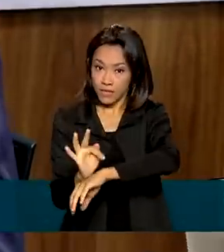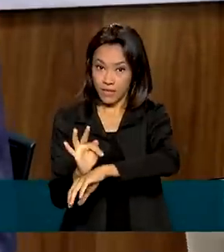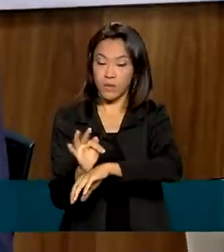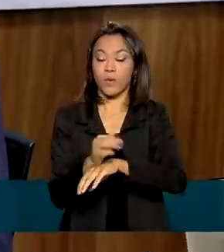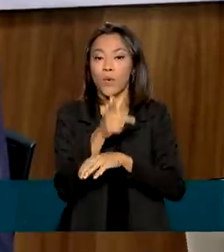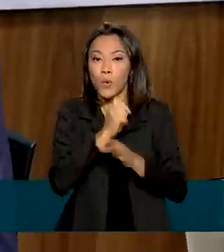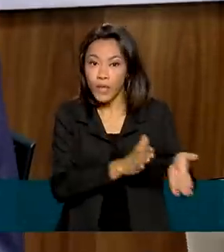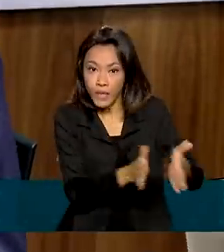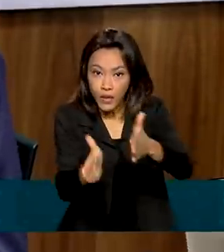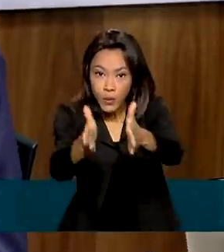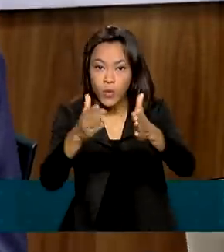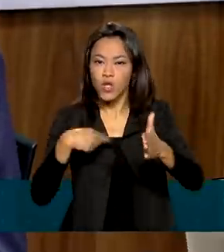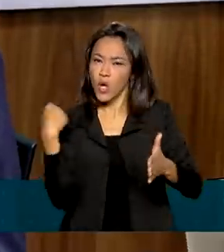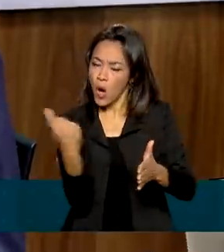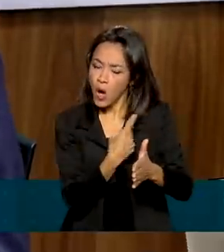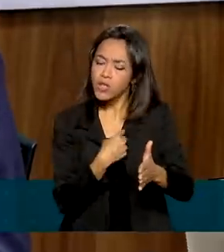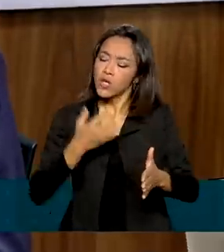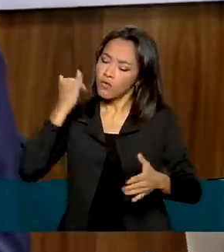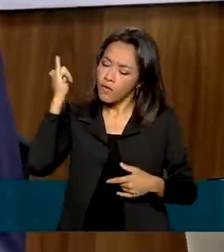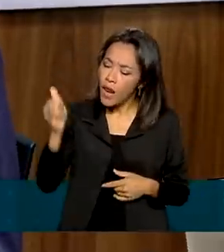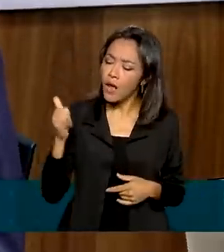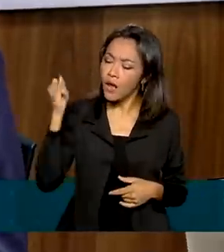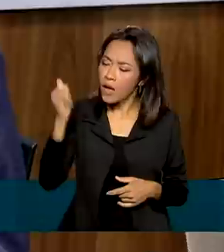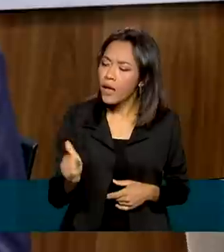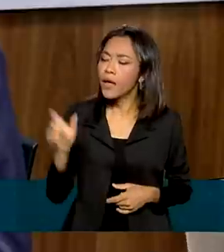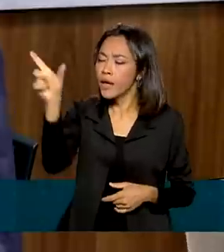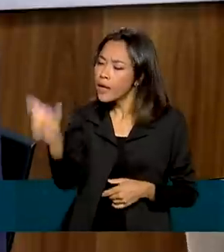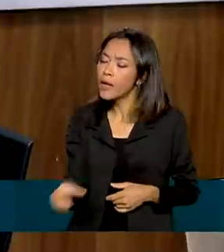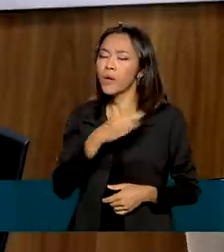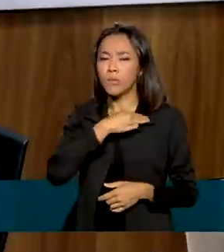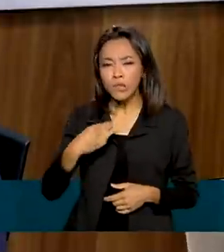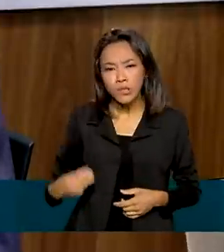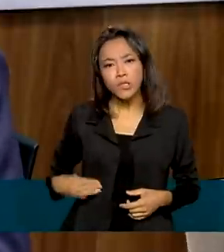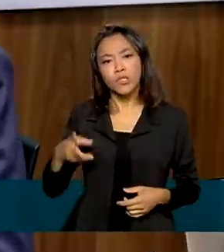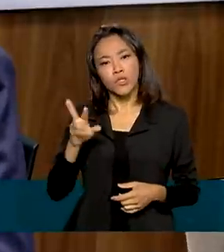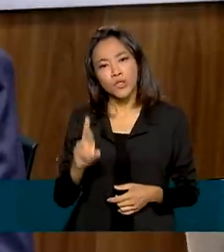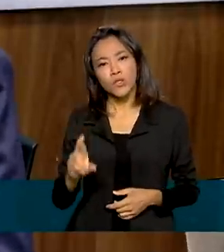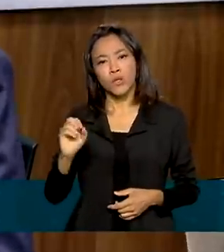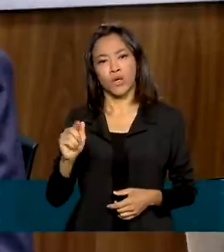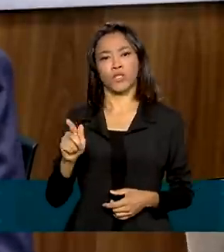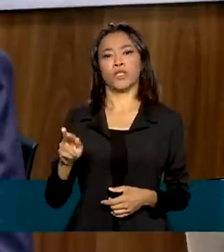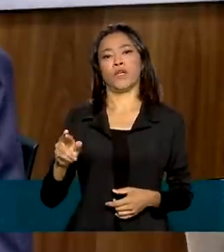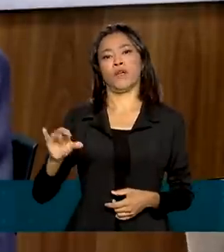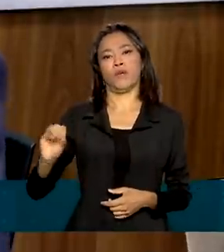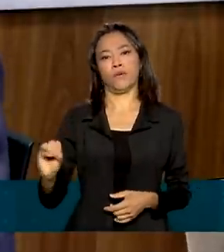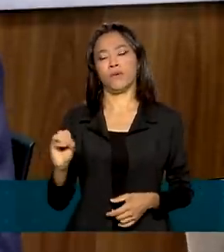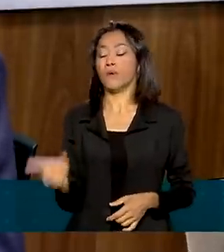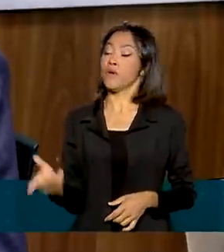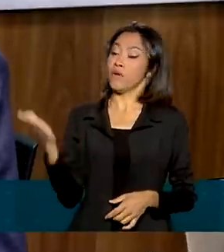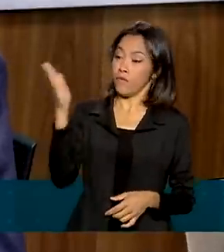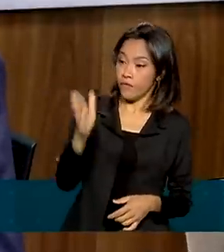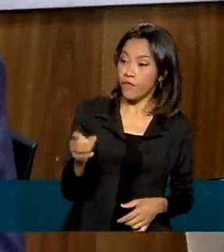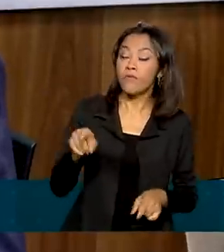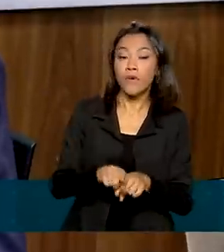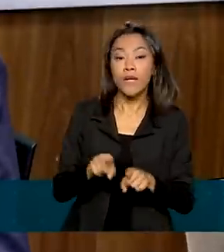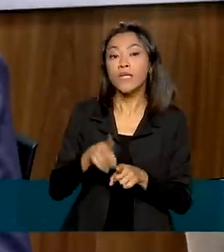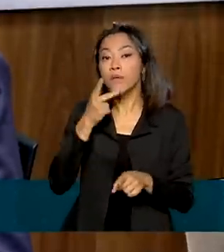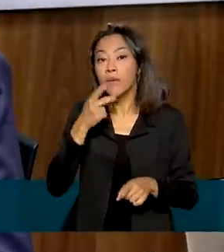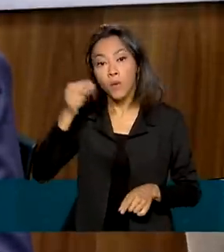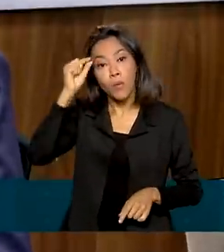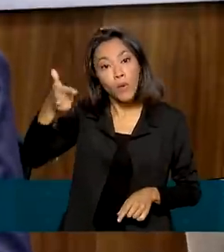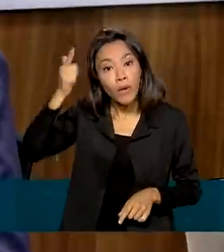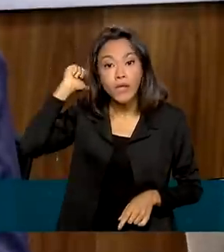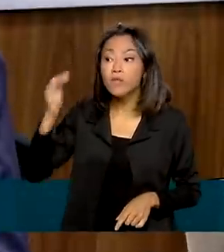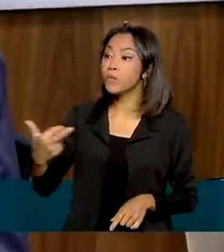também investirmos maciçamente nisso falei por Rogério Marinho falei por nosso Ministro também Paulo Guedes que não